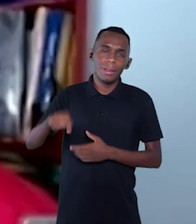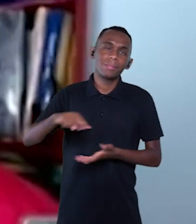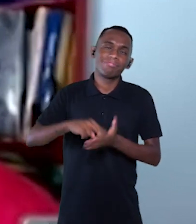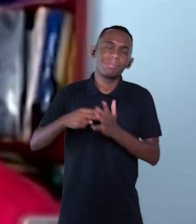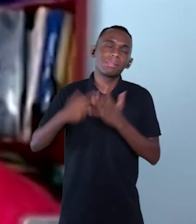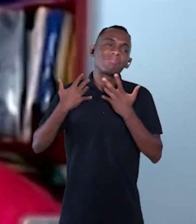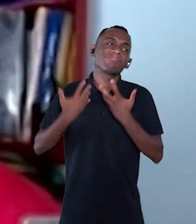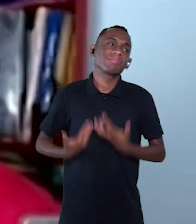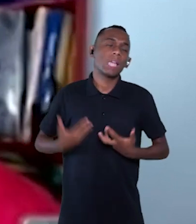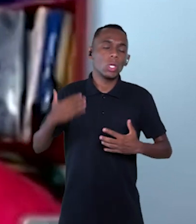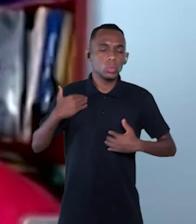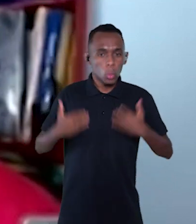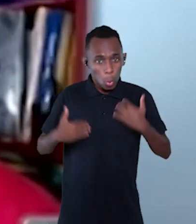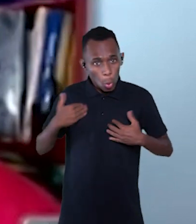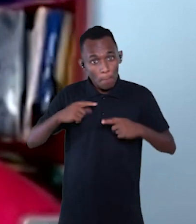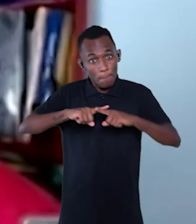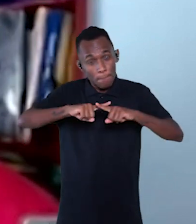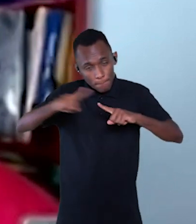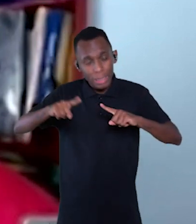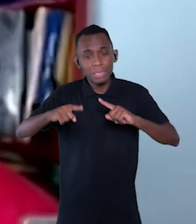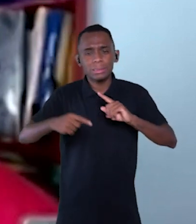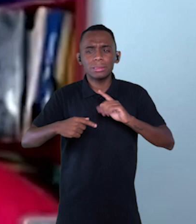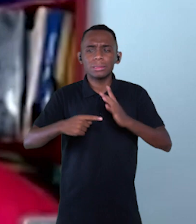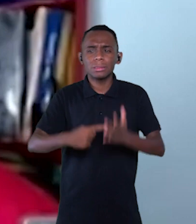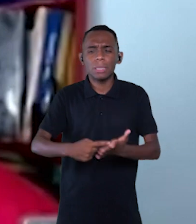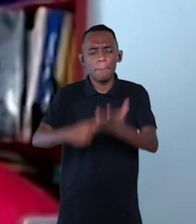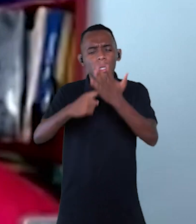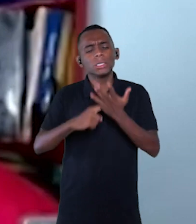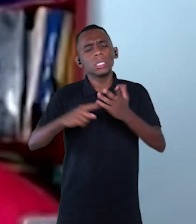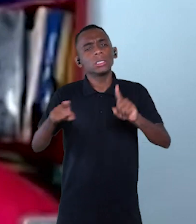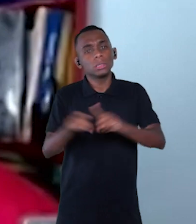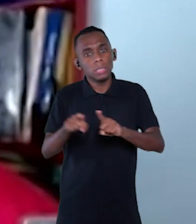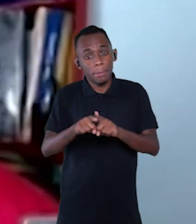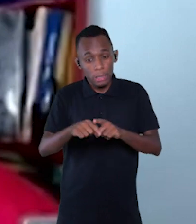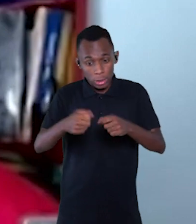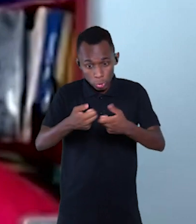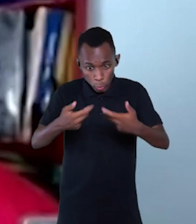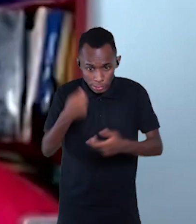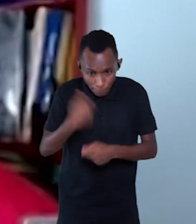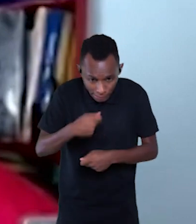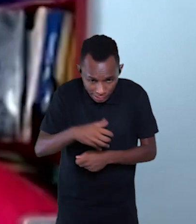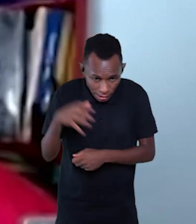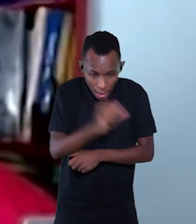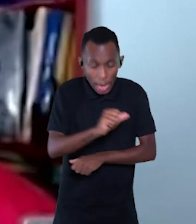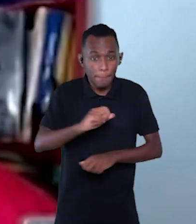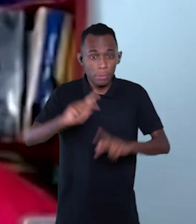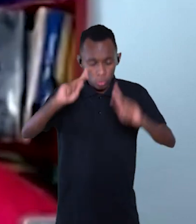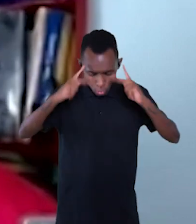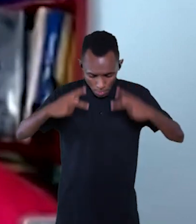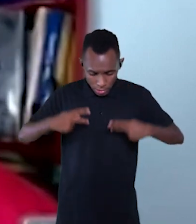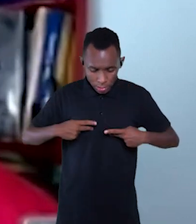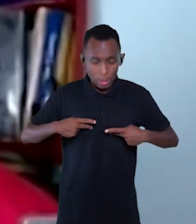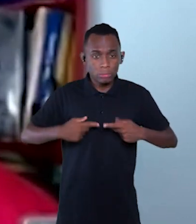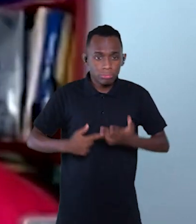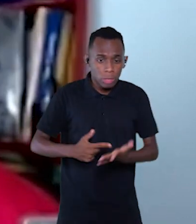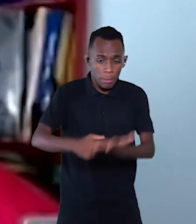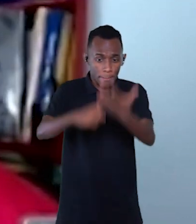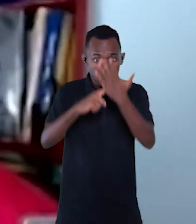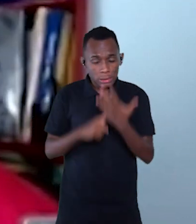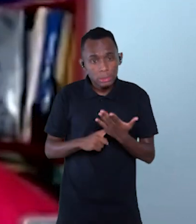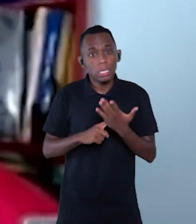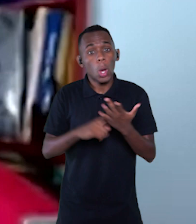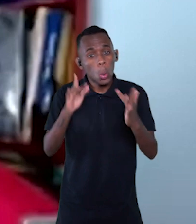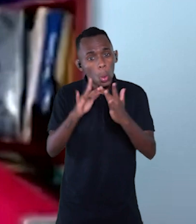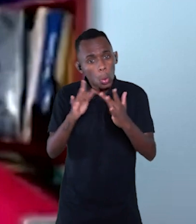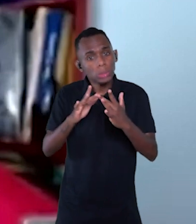o que desgasta fisicamente, mas traz também, como eu te disse, um senso de urgência, de humanidade, de contato com a